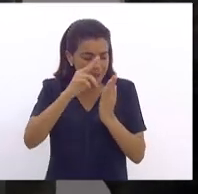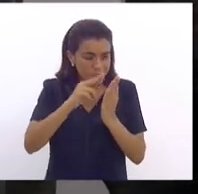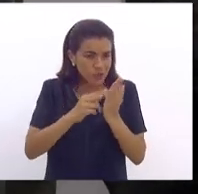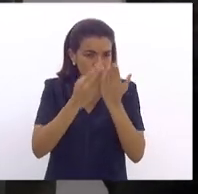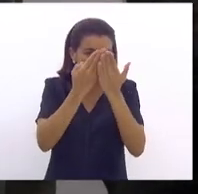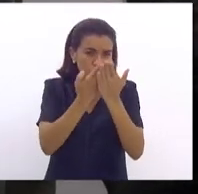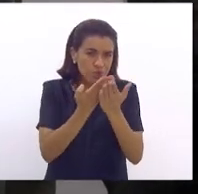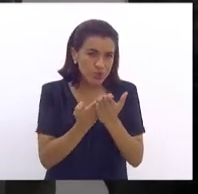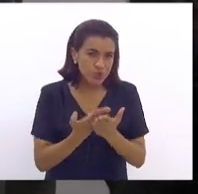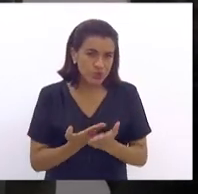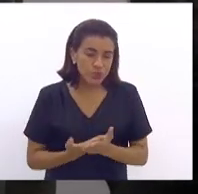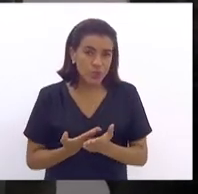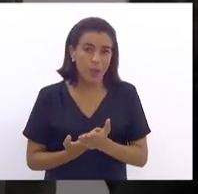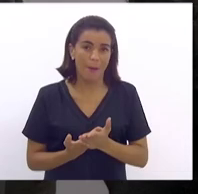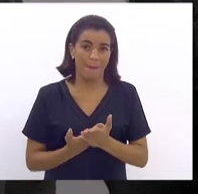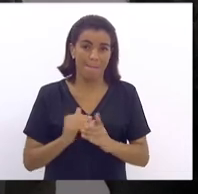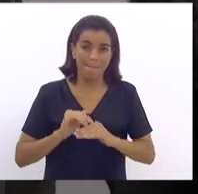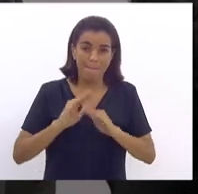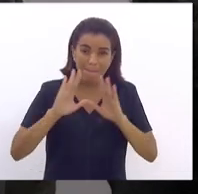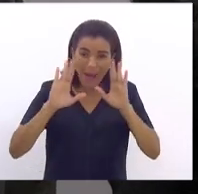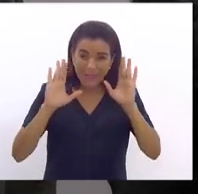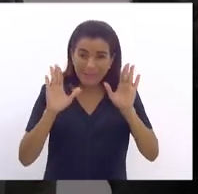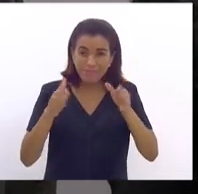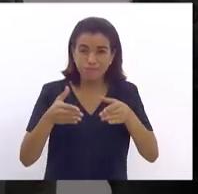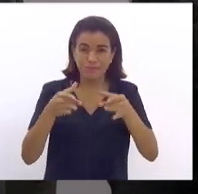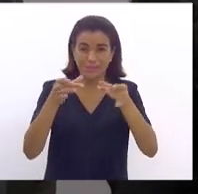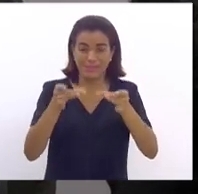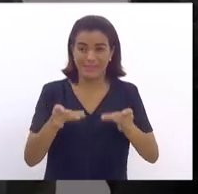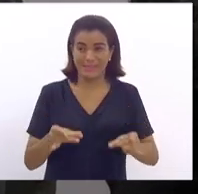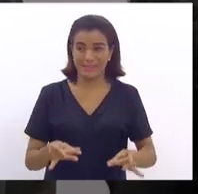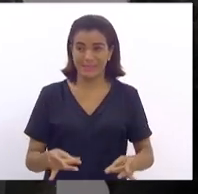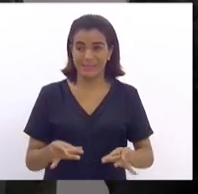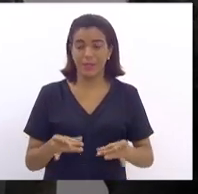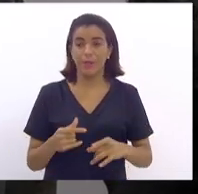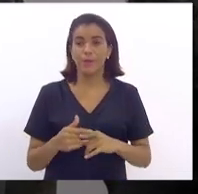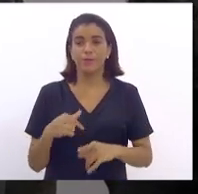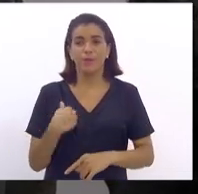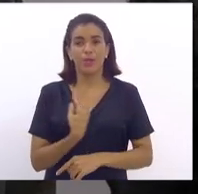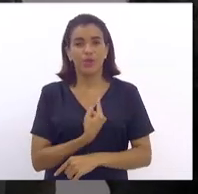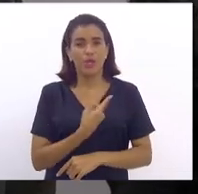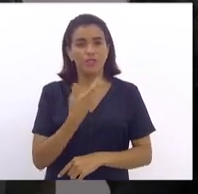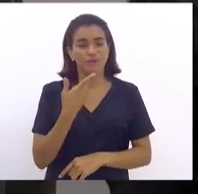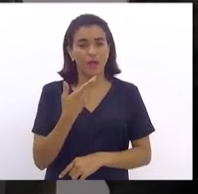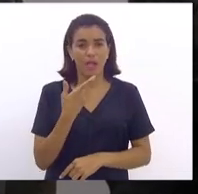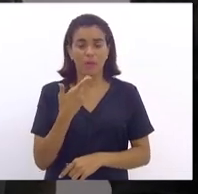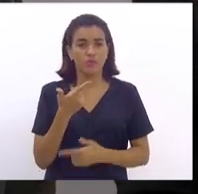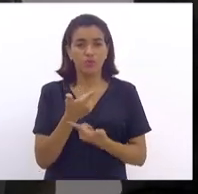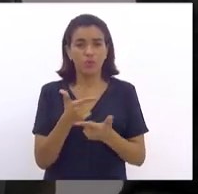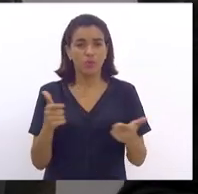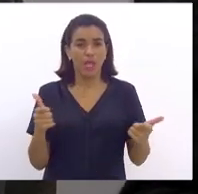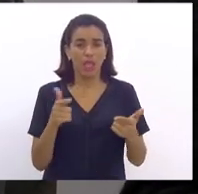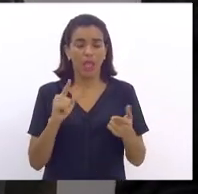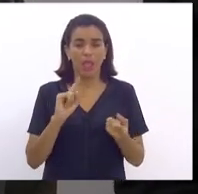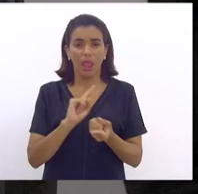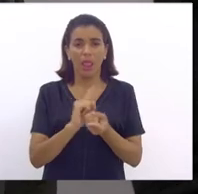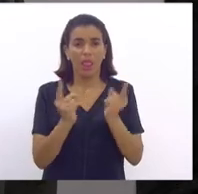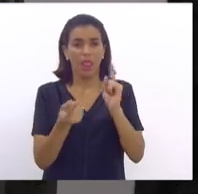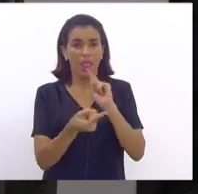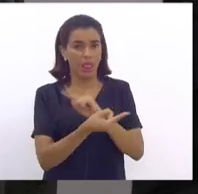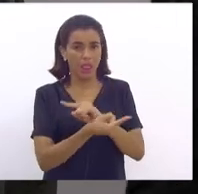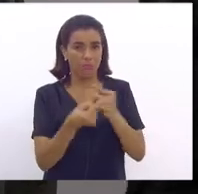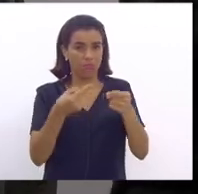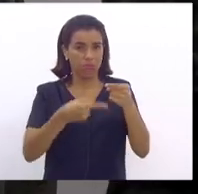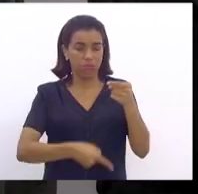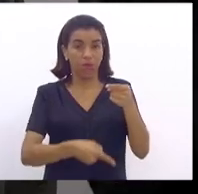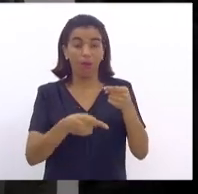estudada de uma maneira mais detida. Por exemplo, o que a gente falou aqui, não tem nenhuma contradição, é